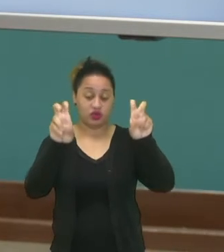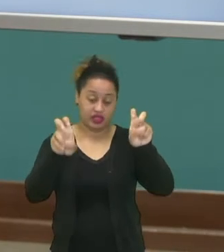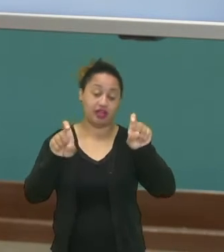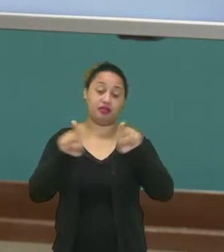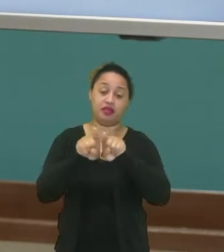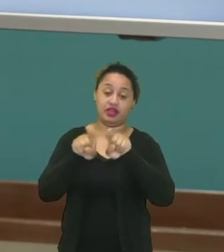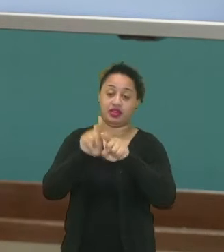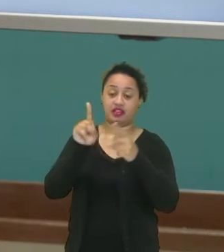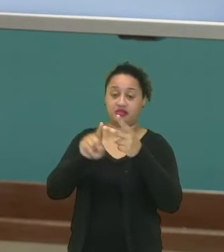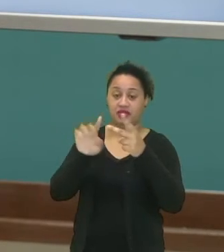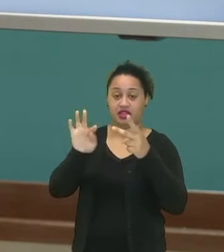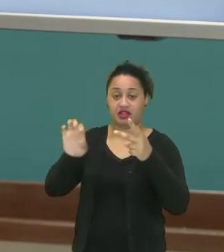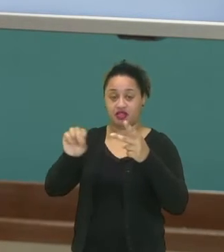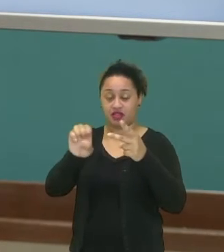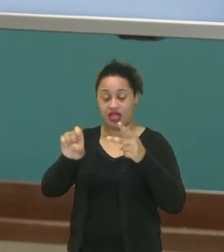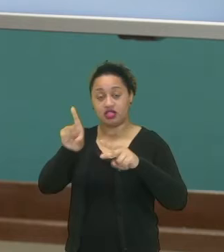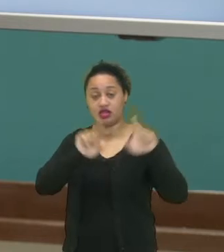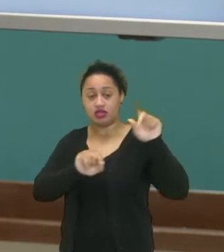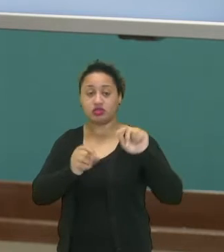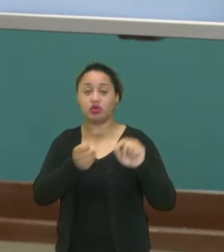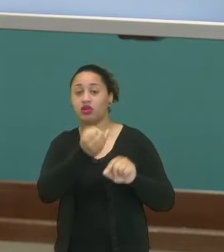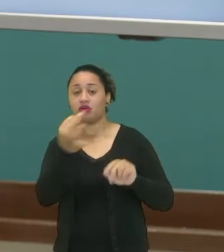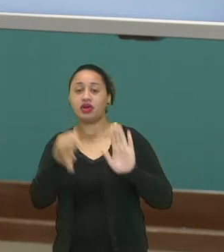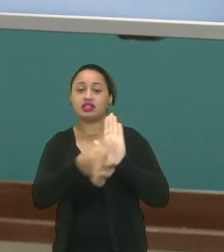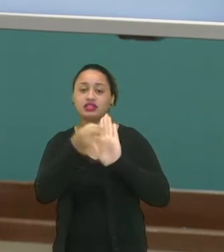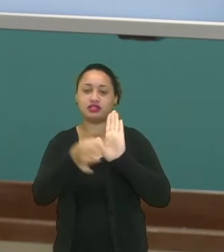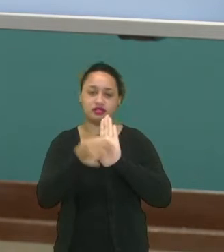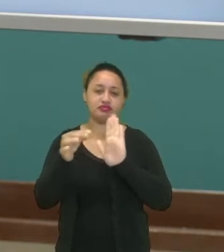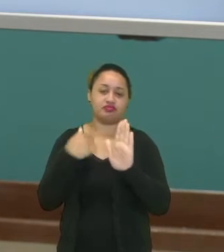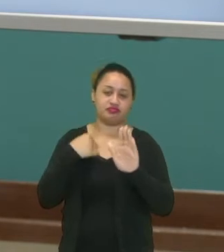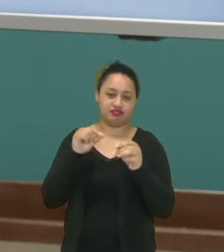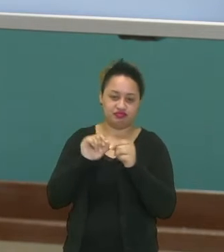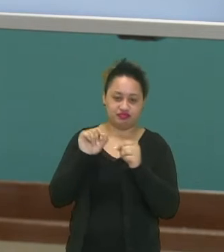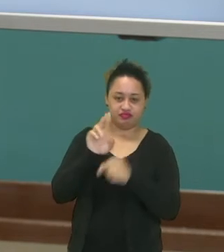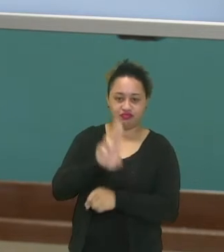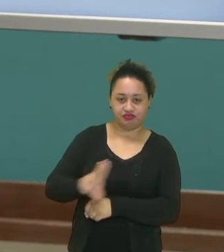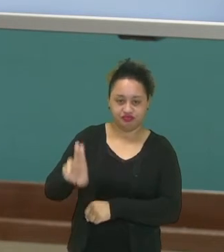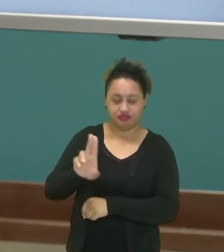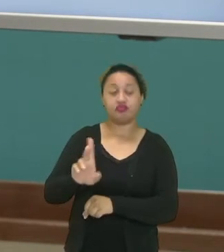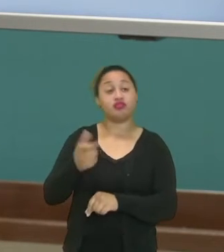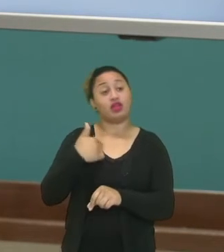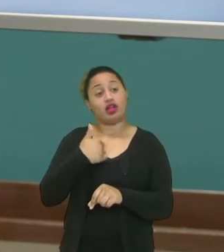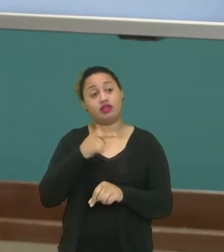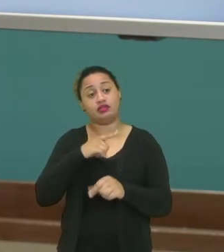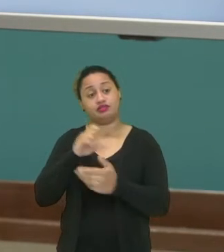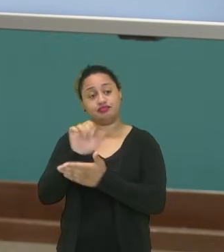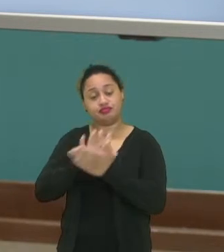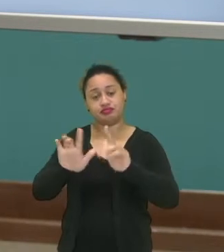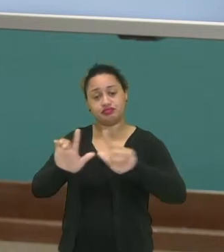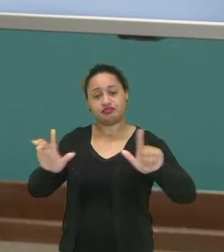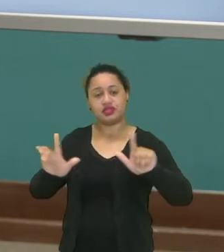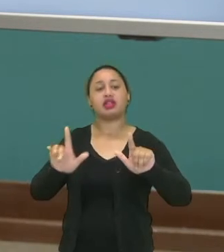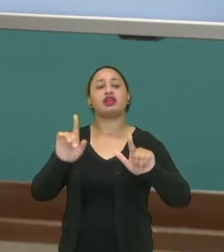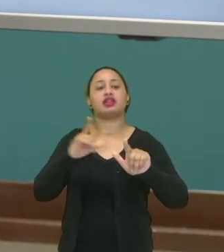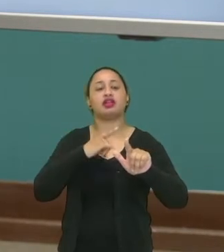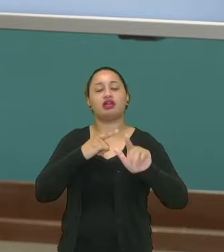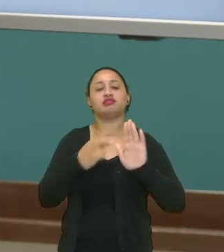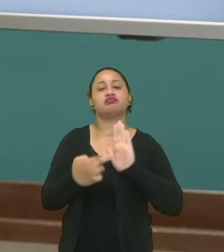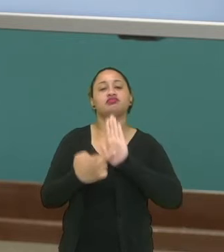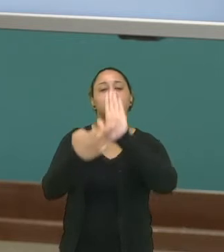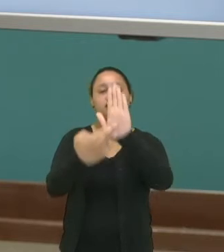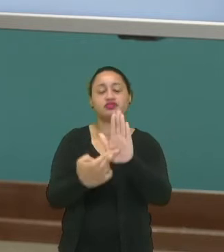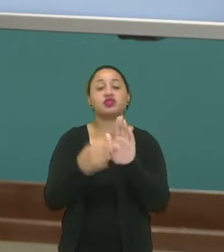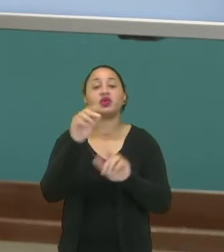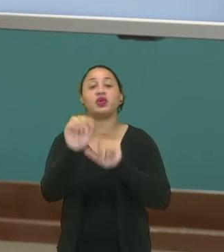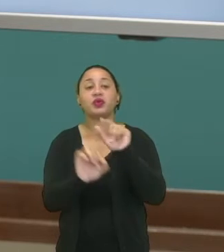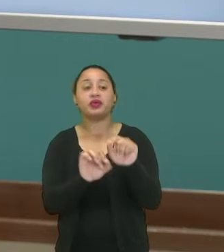vou selecionar argumentos. Então, o argumento de exemplo ou ilustração baseia-se em casos representativos, os